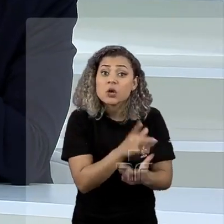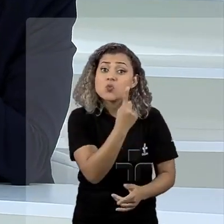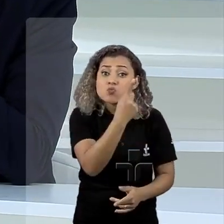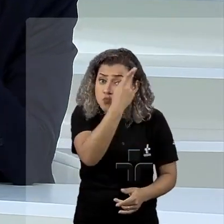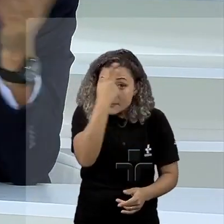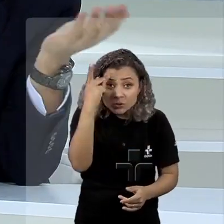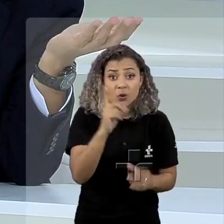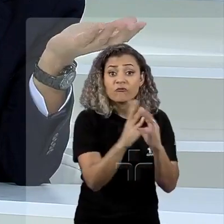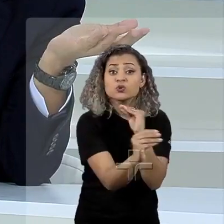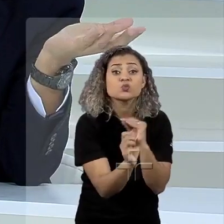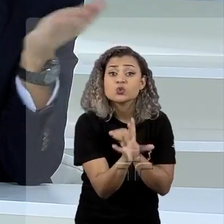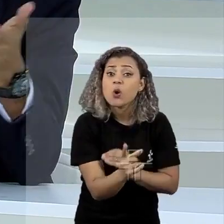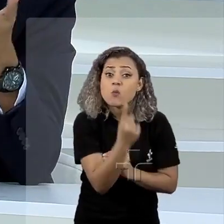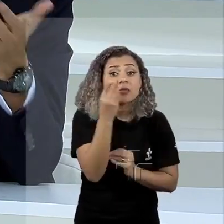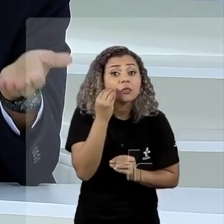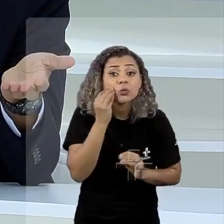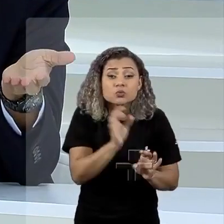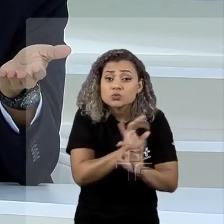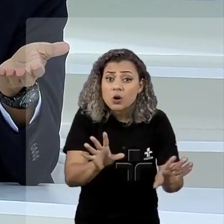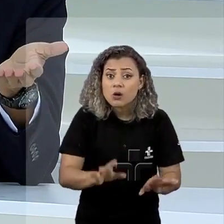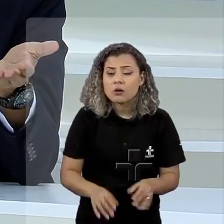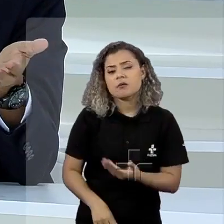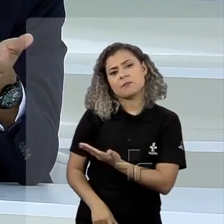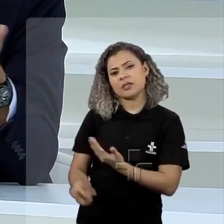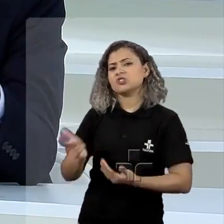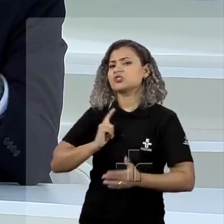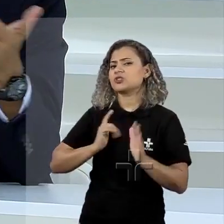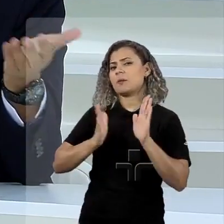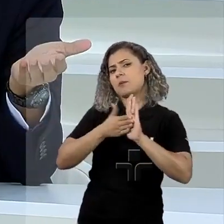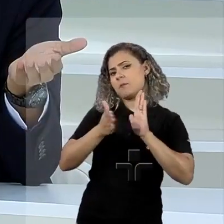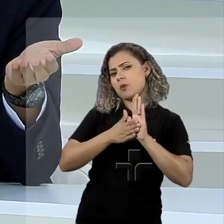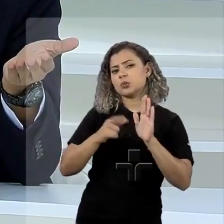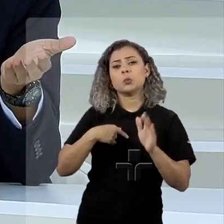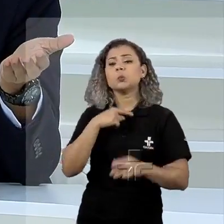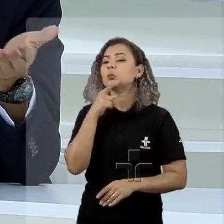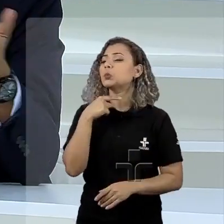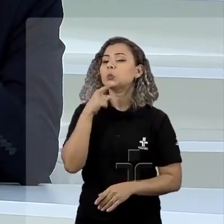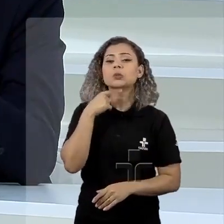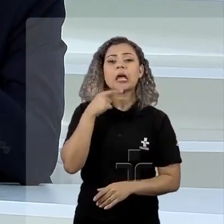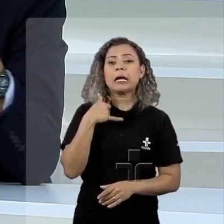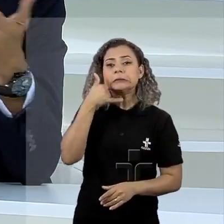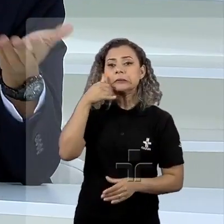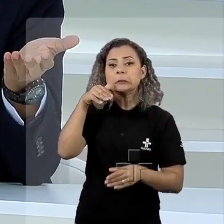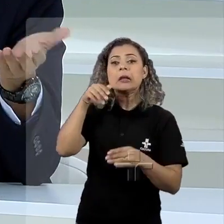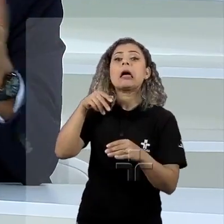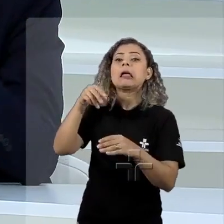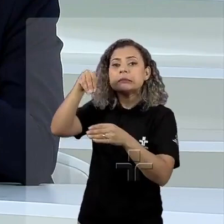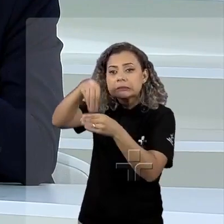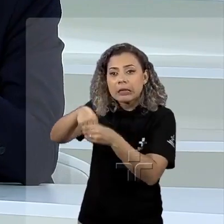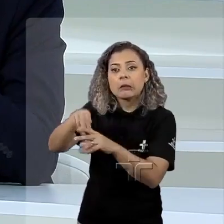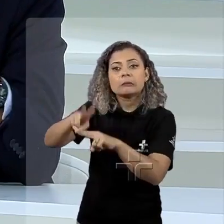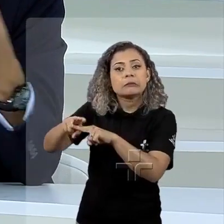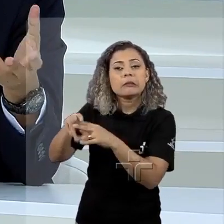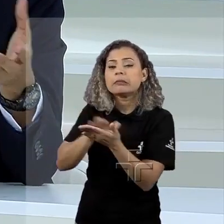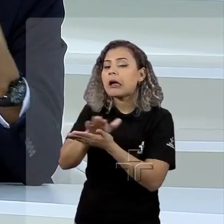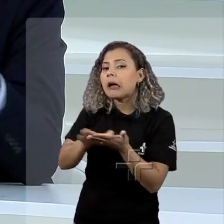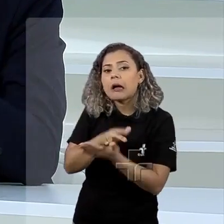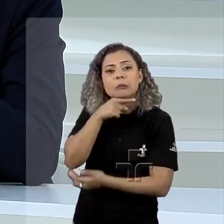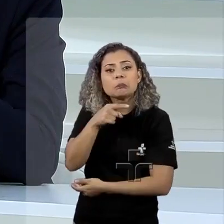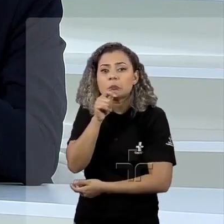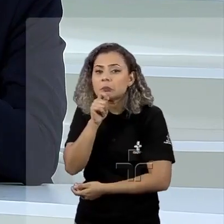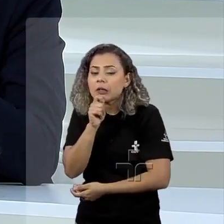entrar quando o próprio governador também tinha essa ideia de que não entraria nenhum celular, não entraria nenhum aparelho